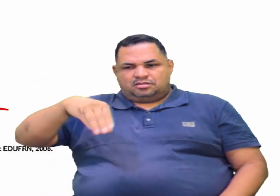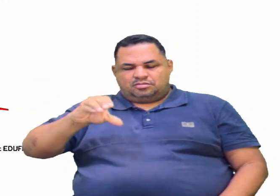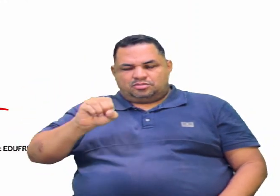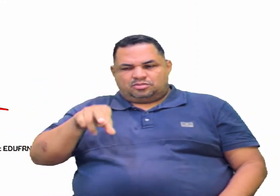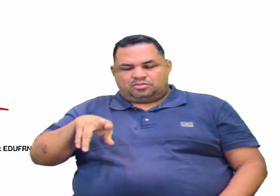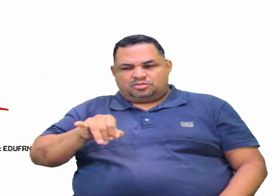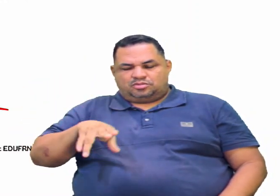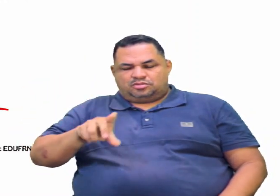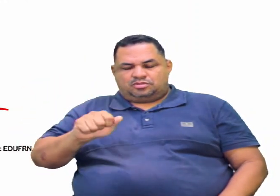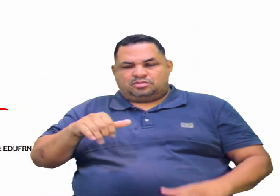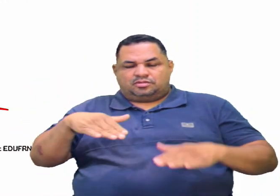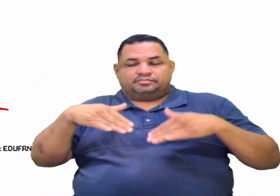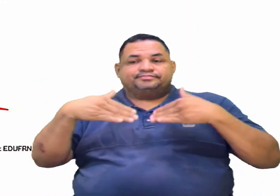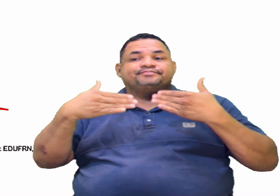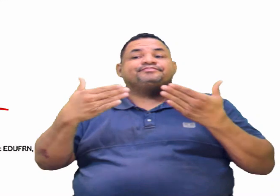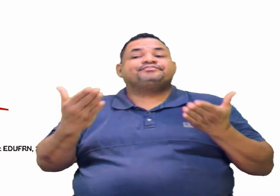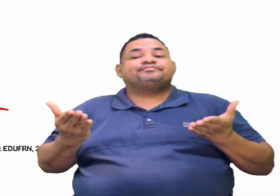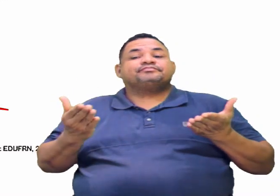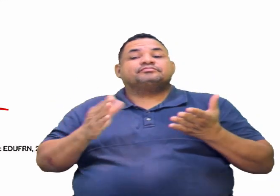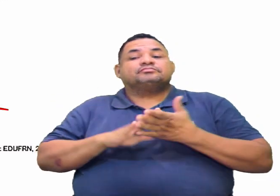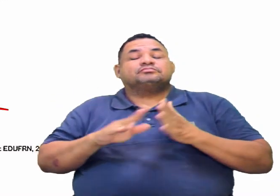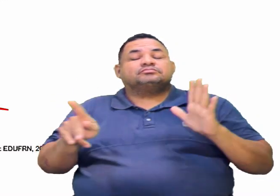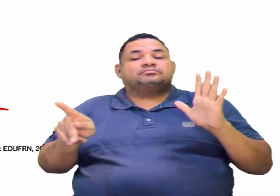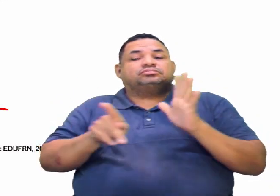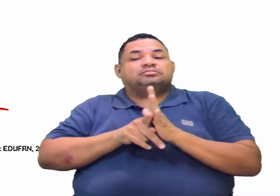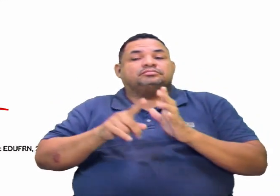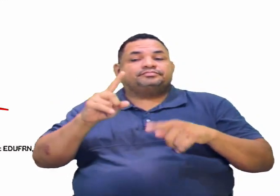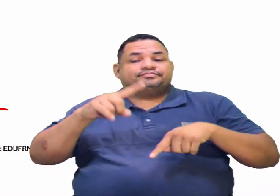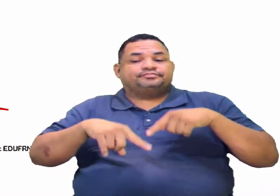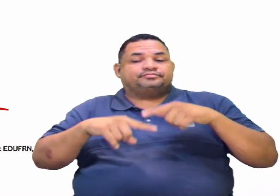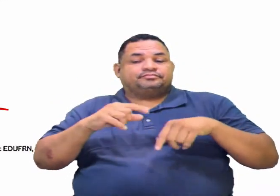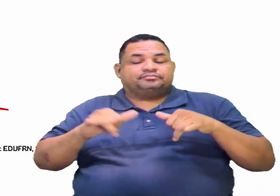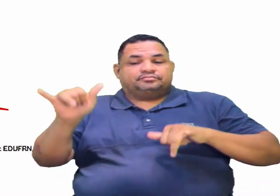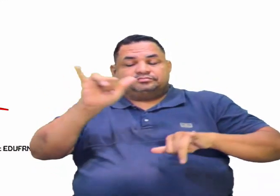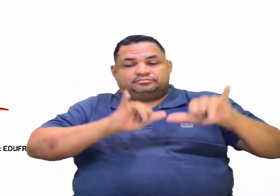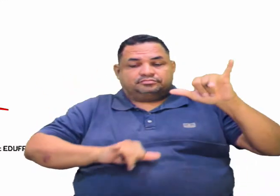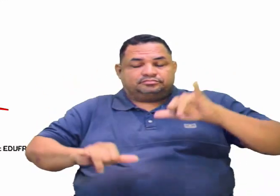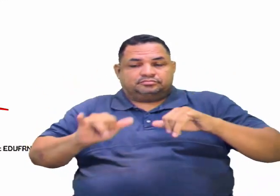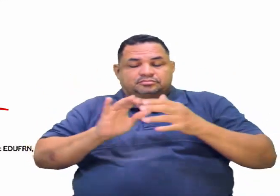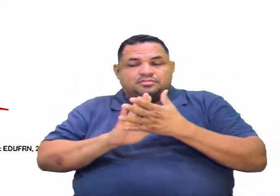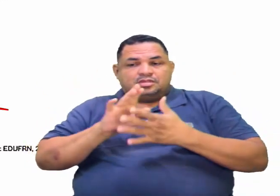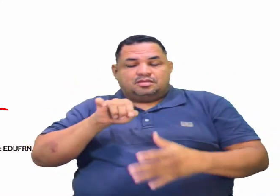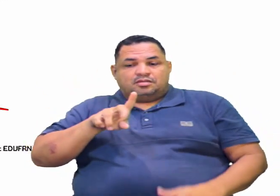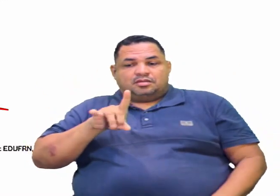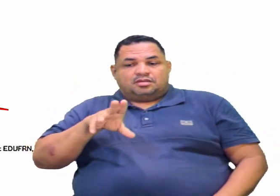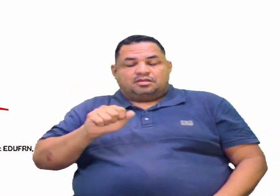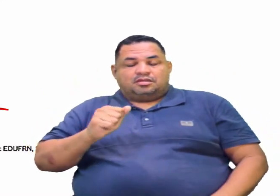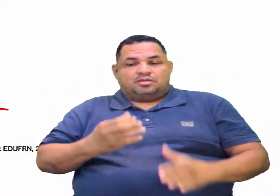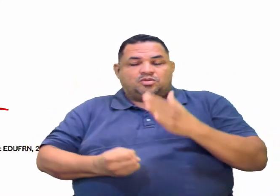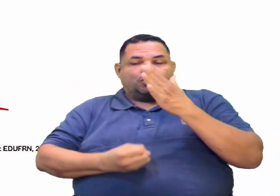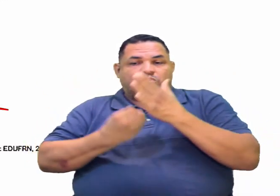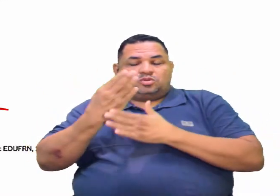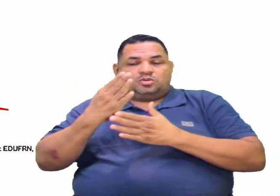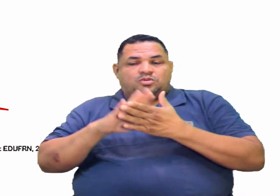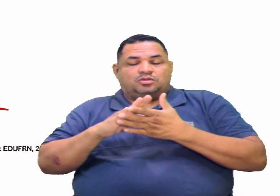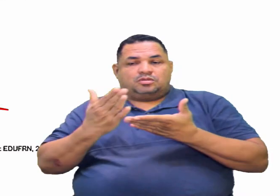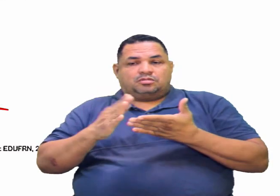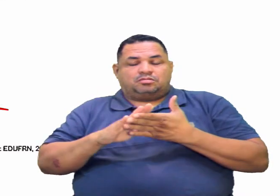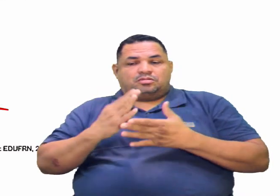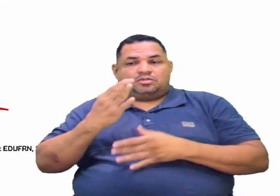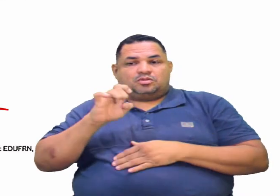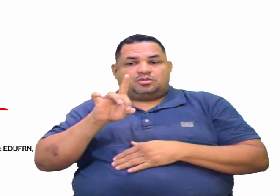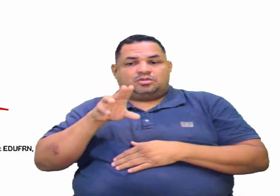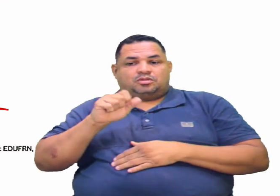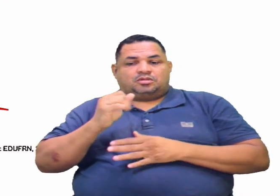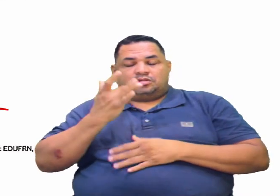cargas. Qual vai ser a propriedade química das aminas que dão origem a esse